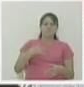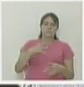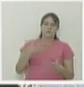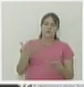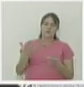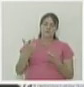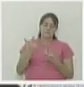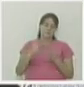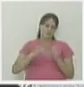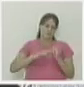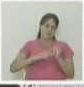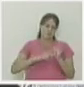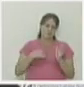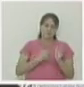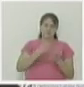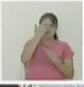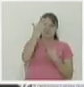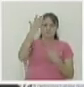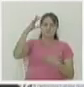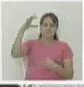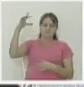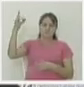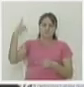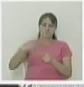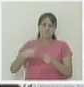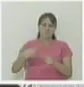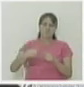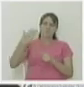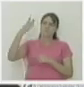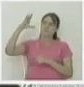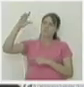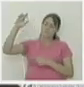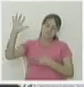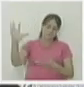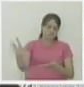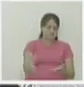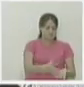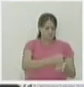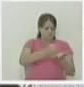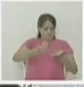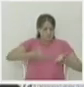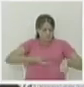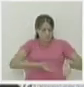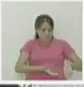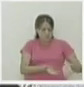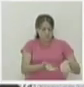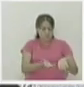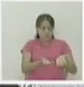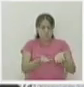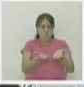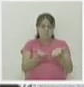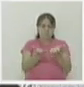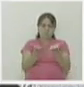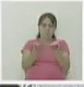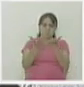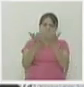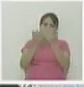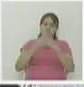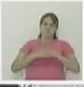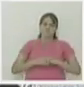a Deus, porque Ele nos elevou a uma grandeza tão excelsa, é que